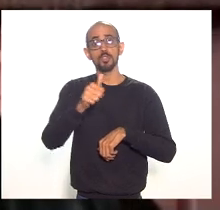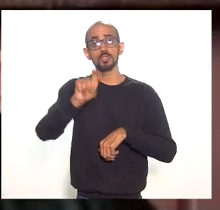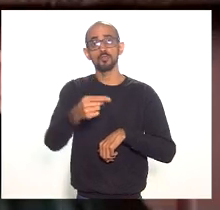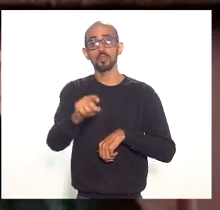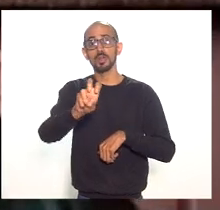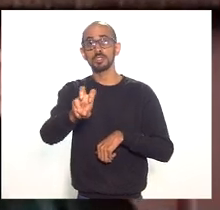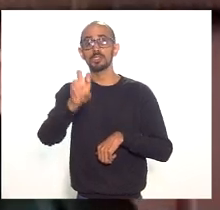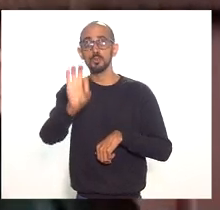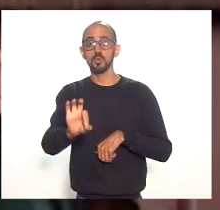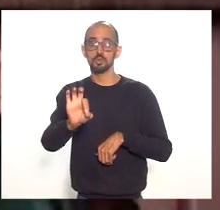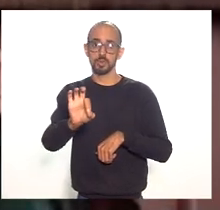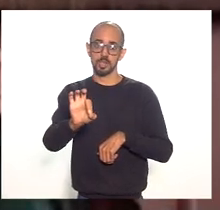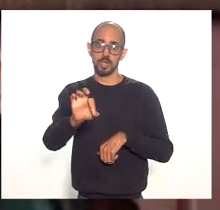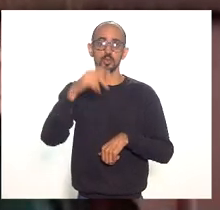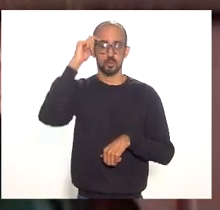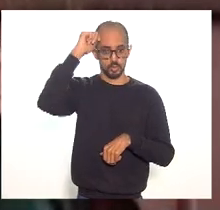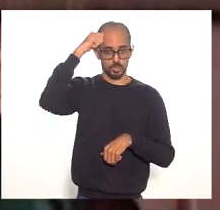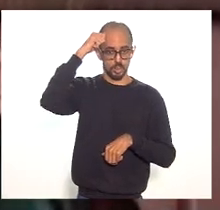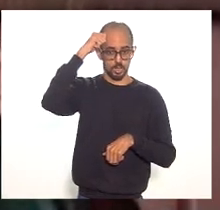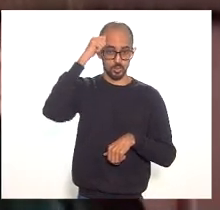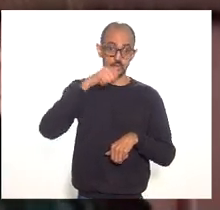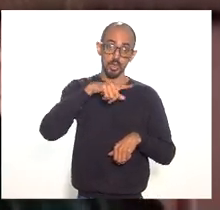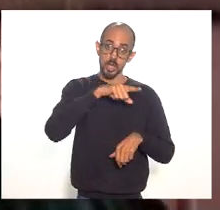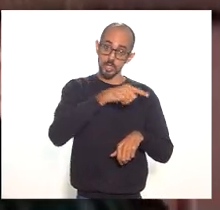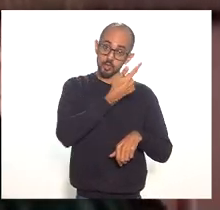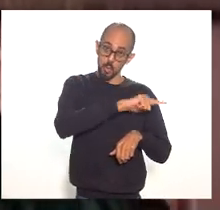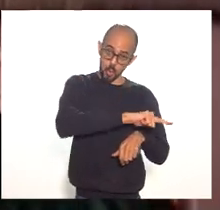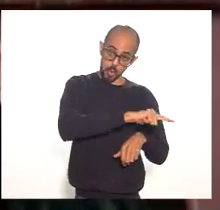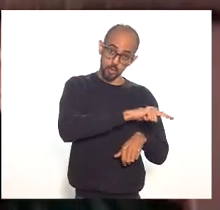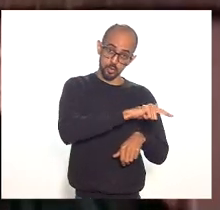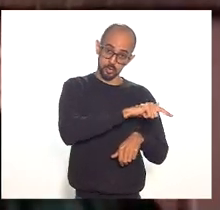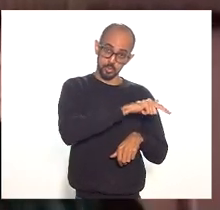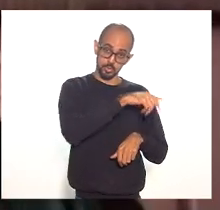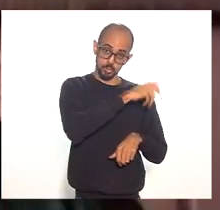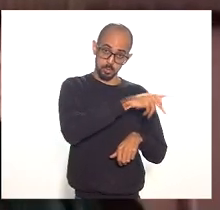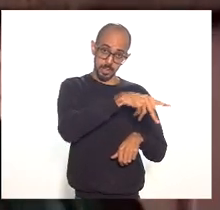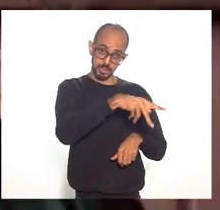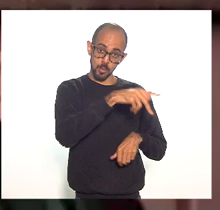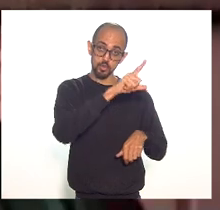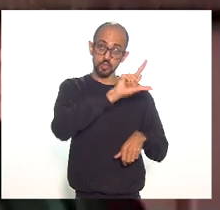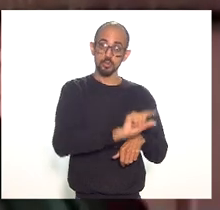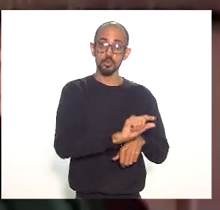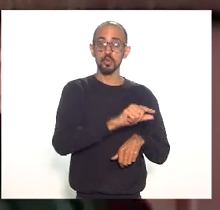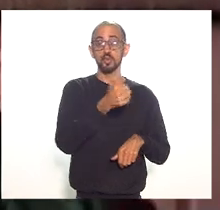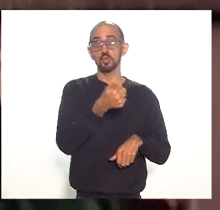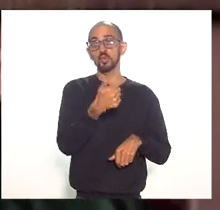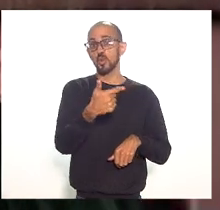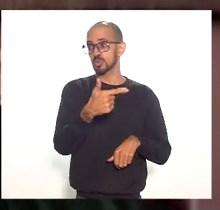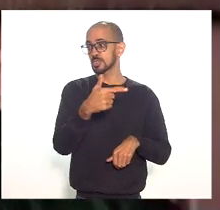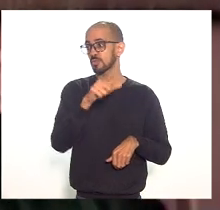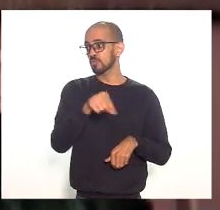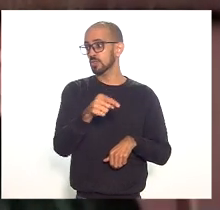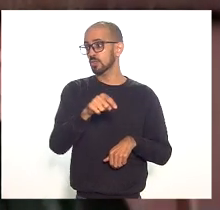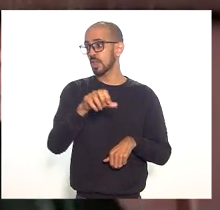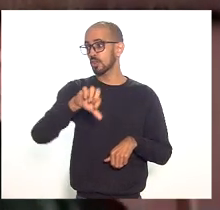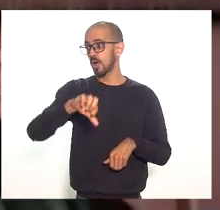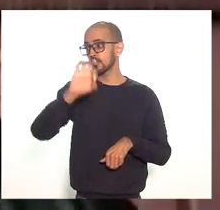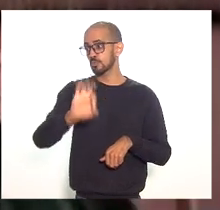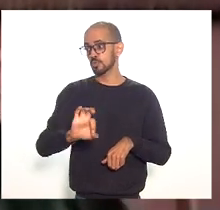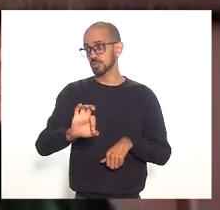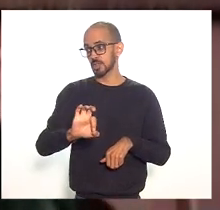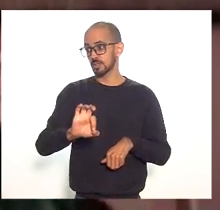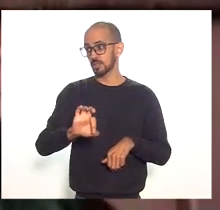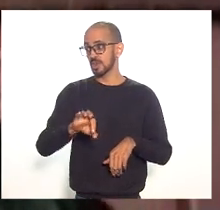11,5%. Já entre pessoas não negras, caiu cerca de 12,9%. Por que é importante ter